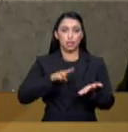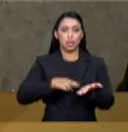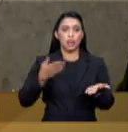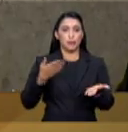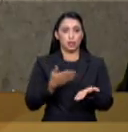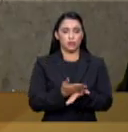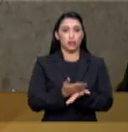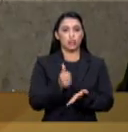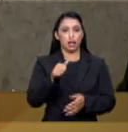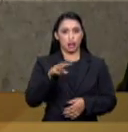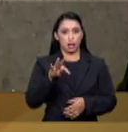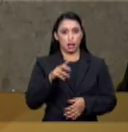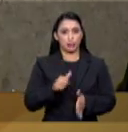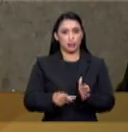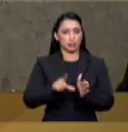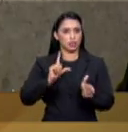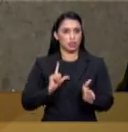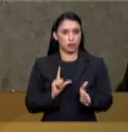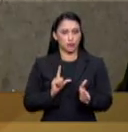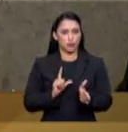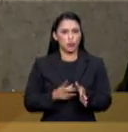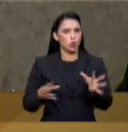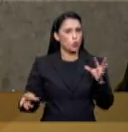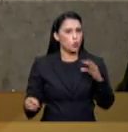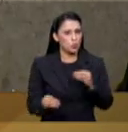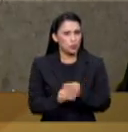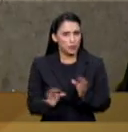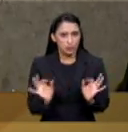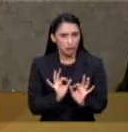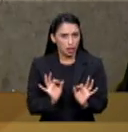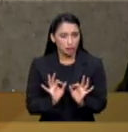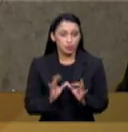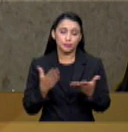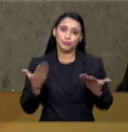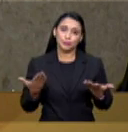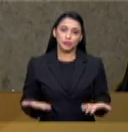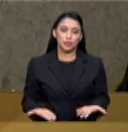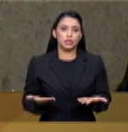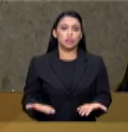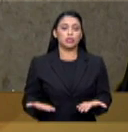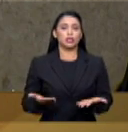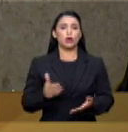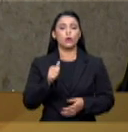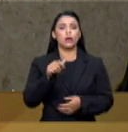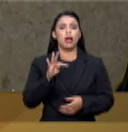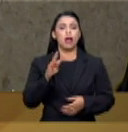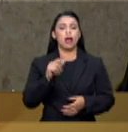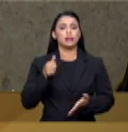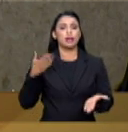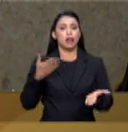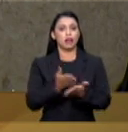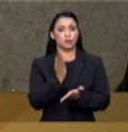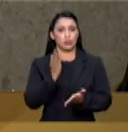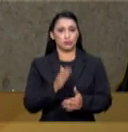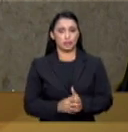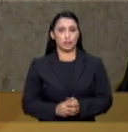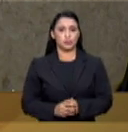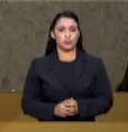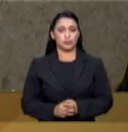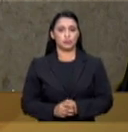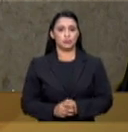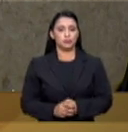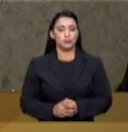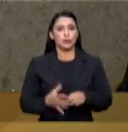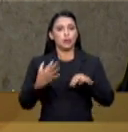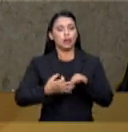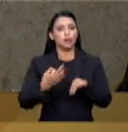anterior. Não havendo nenhuma observação, eu considero aprovada a ata.